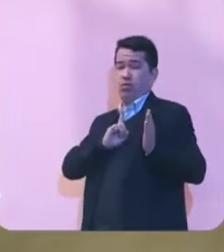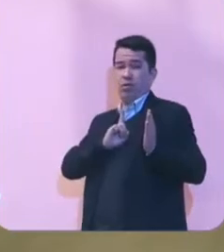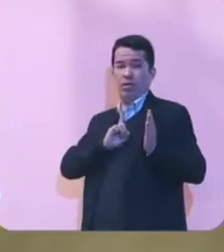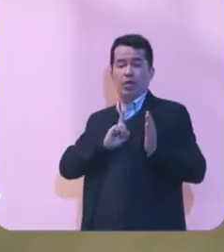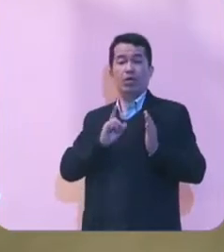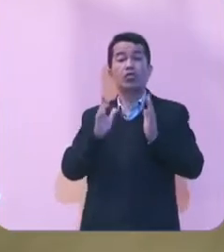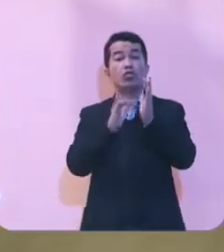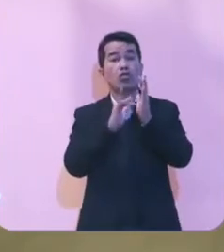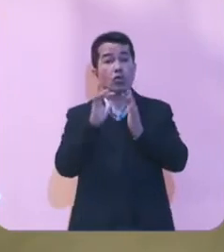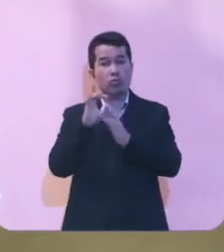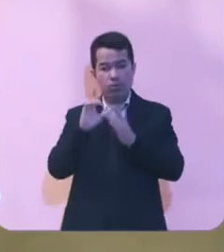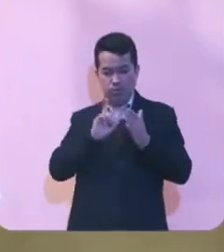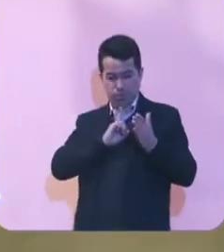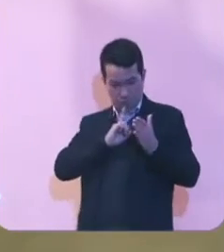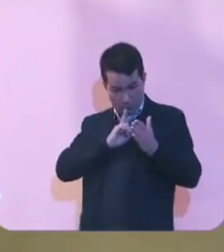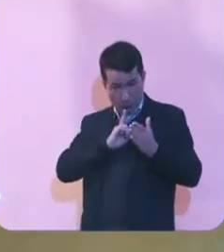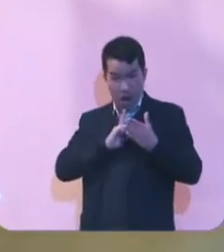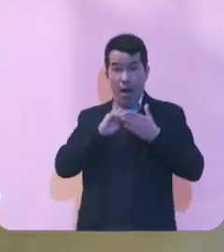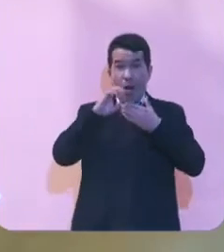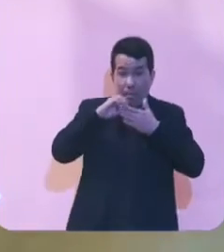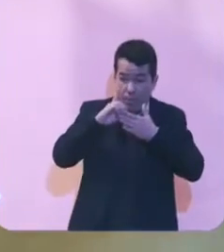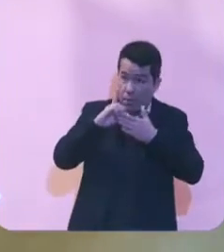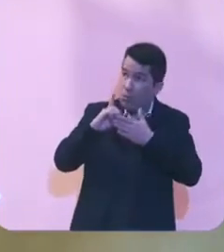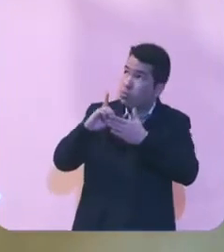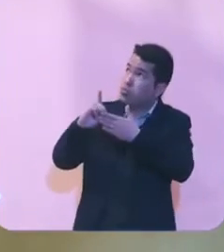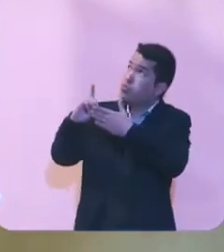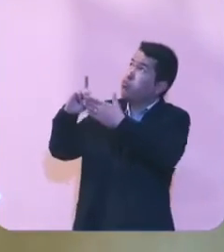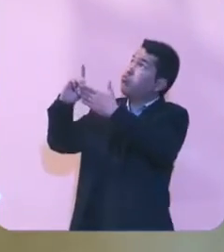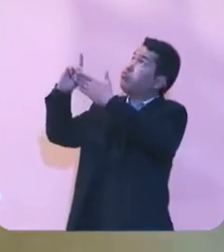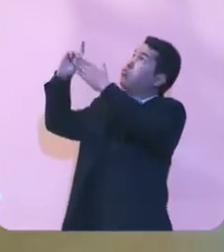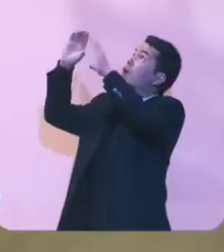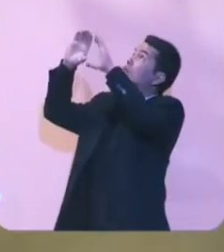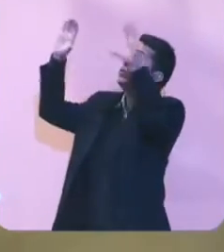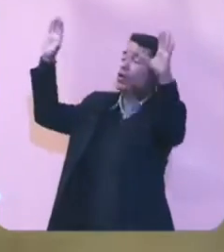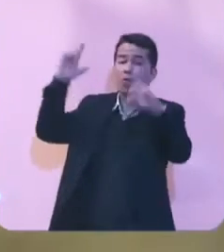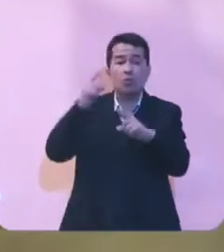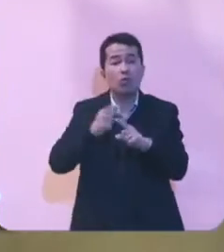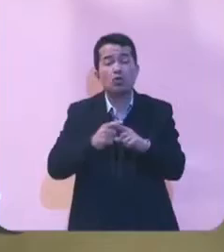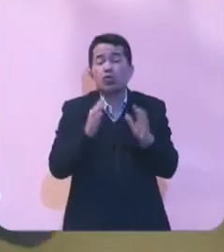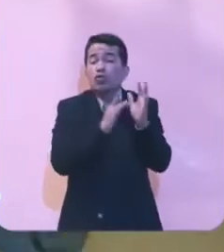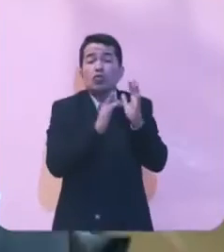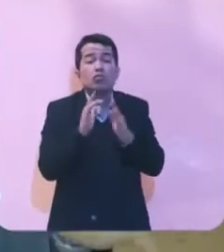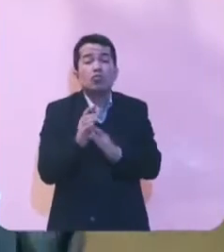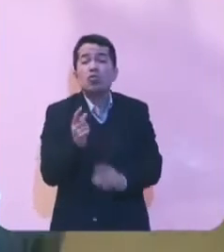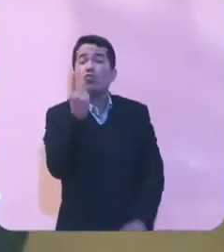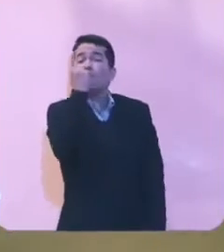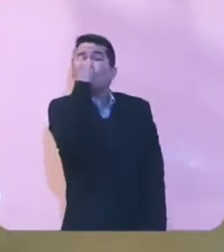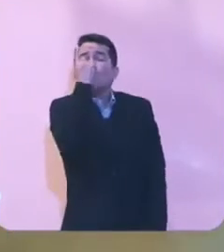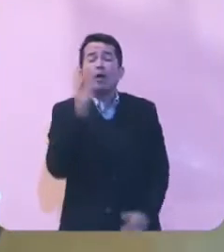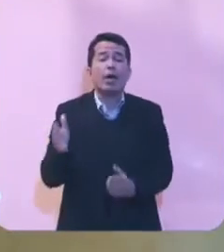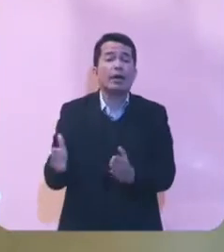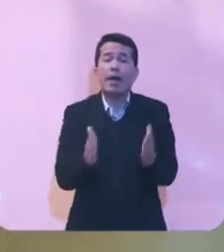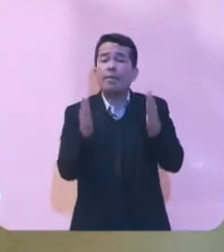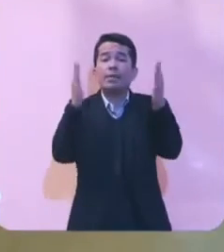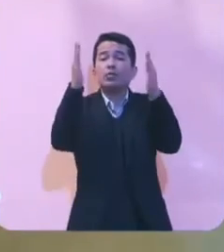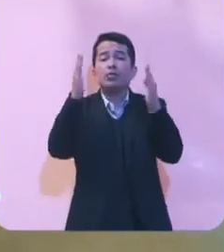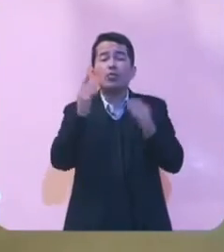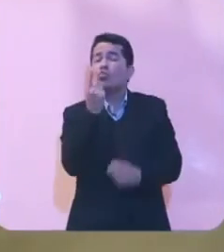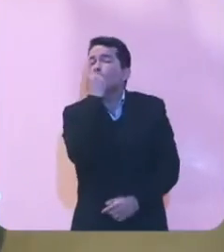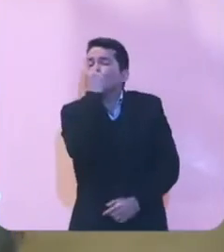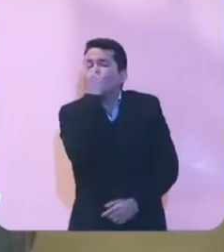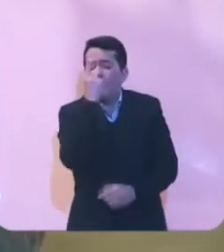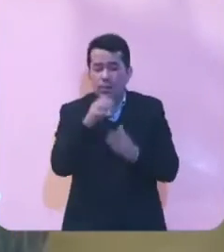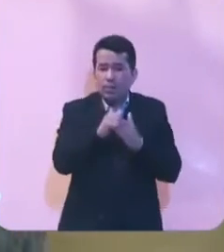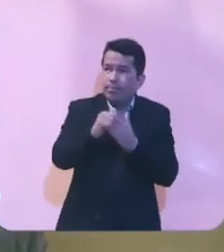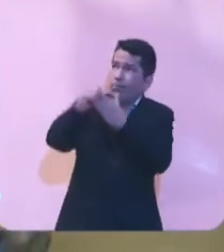e ninguém vem ao Pai senão por mim. Só tem um caminho, o caminho é Jesus, não tem outro.